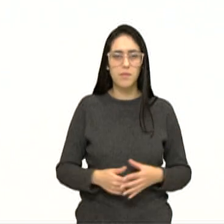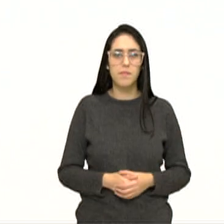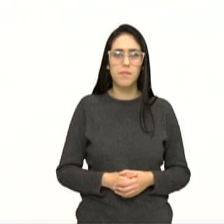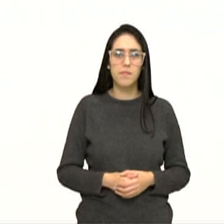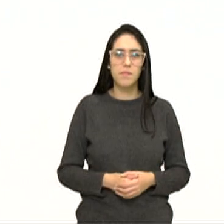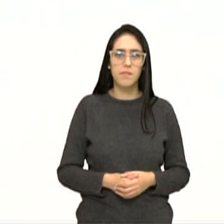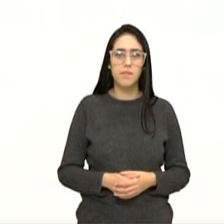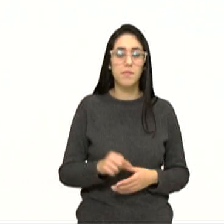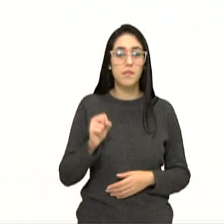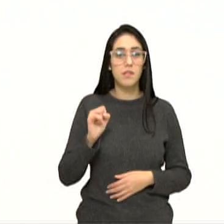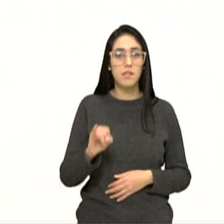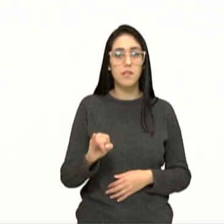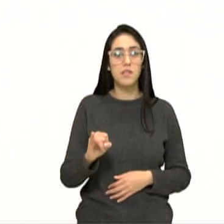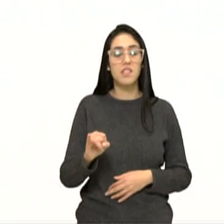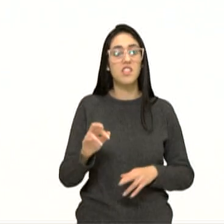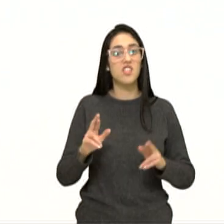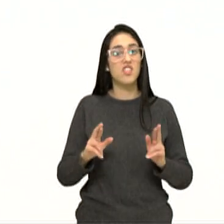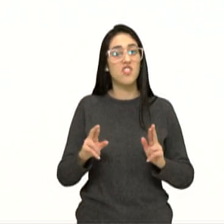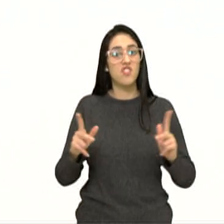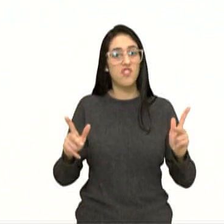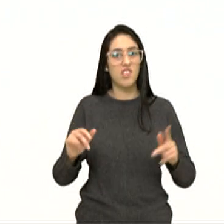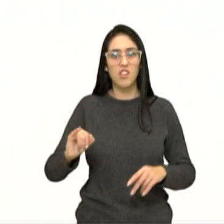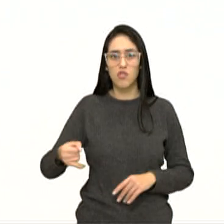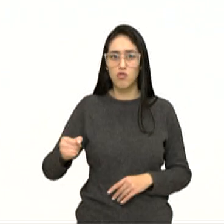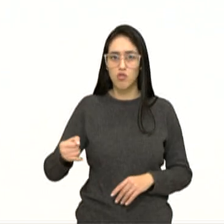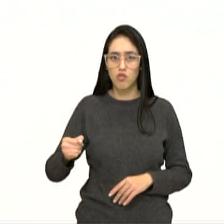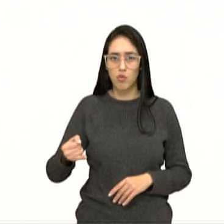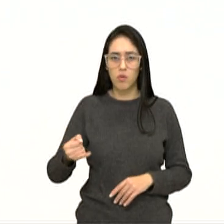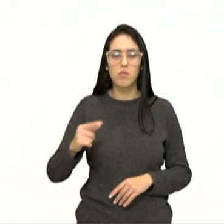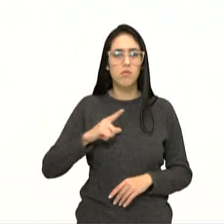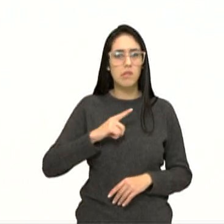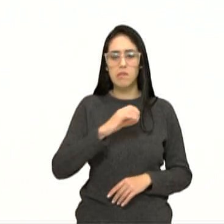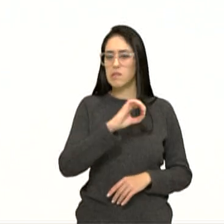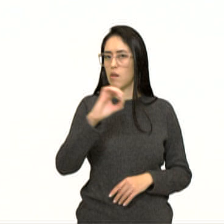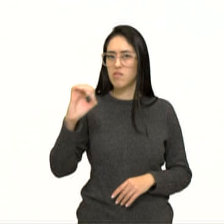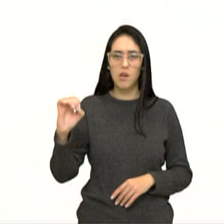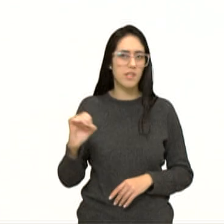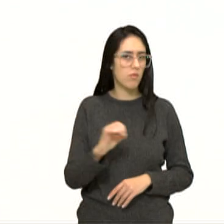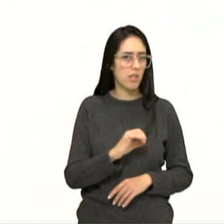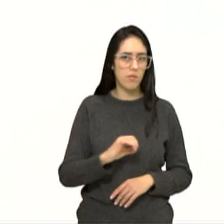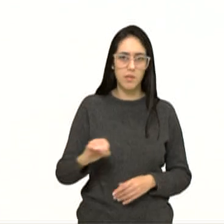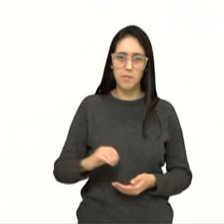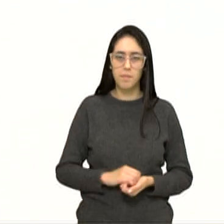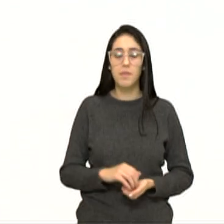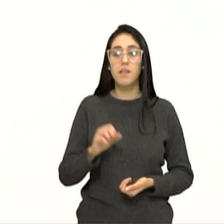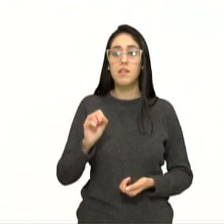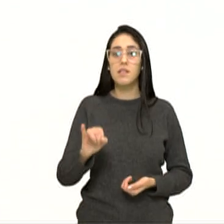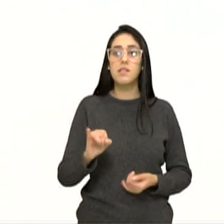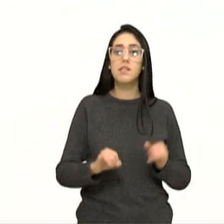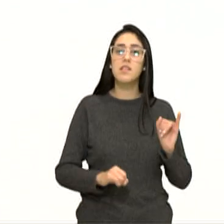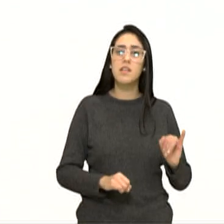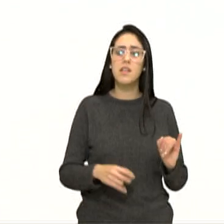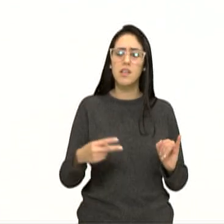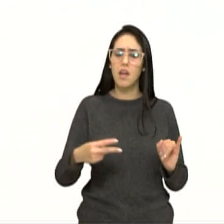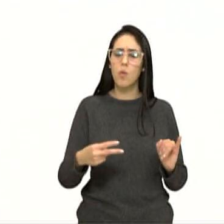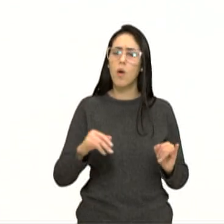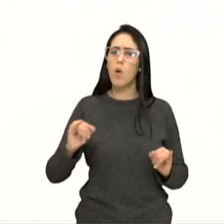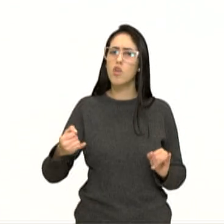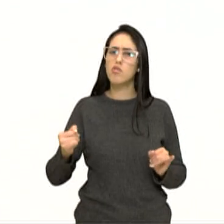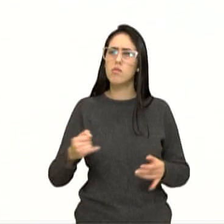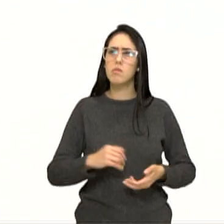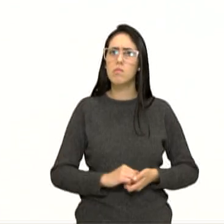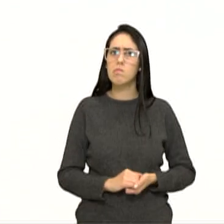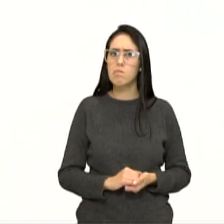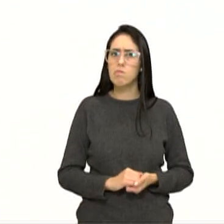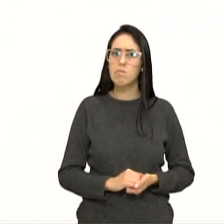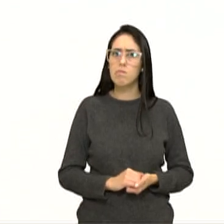for diferente de J, coloco tudo zero. E se I for igual a J?